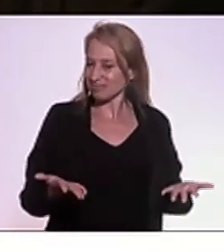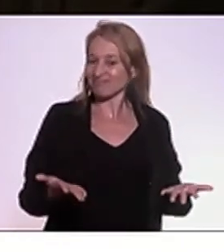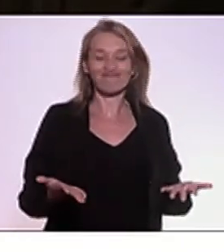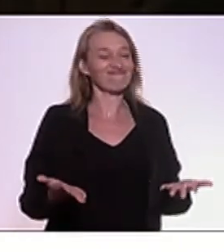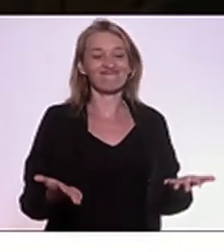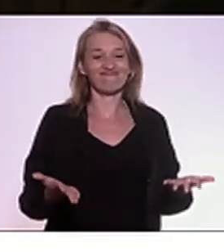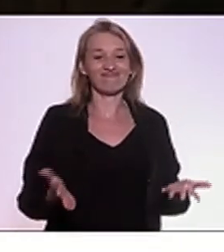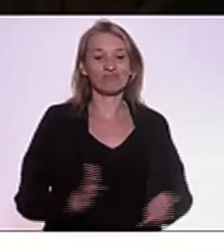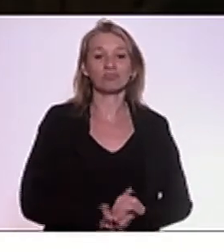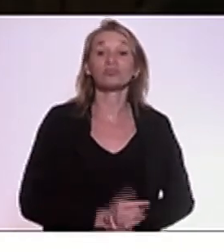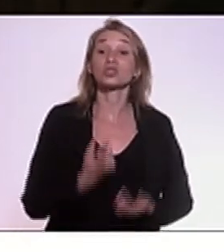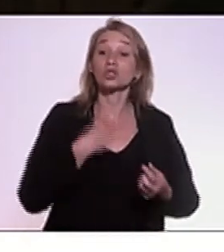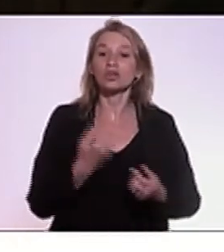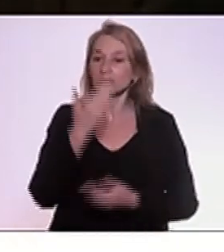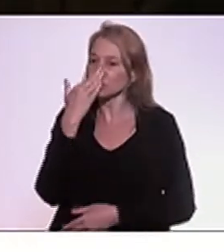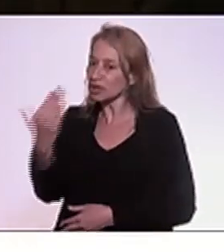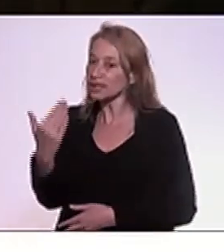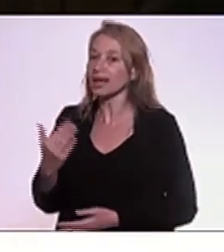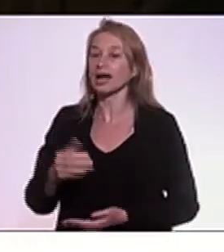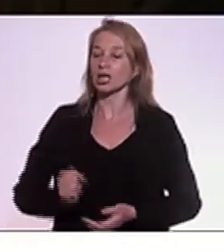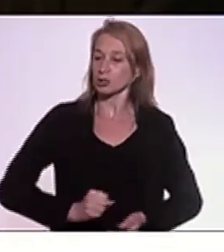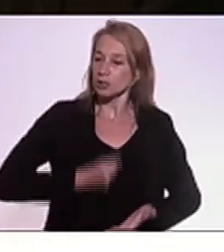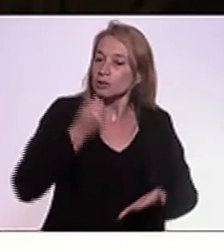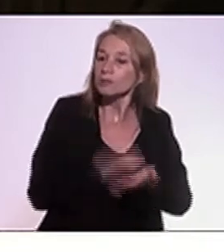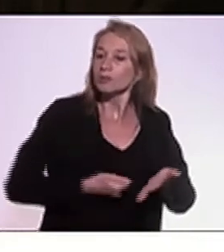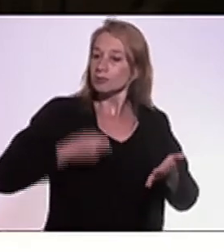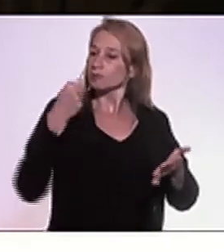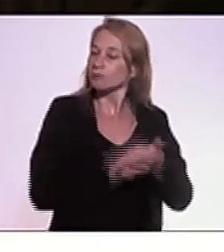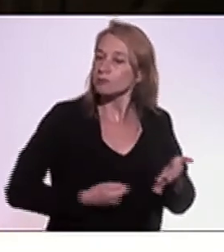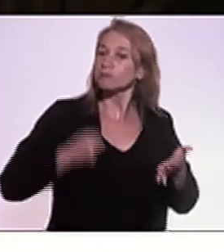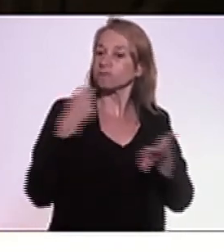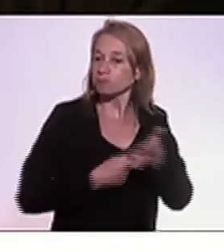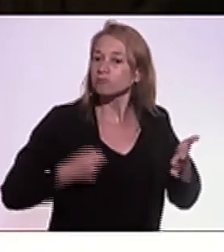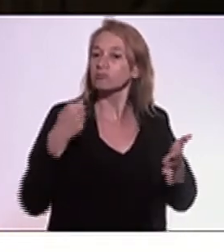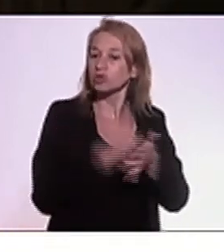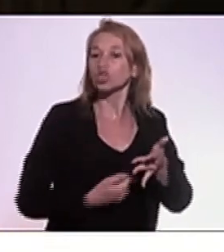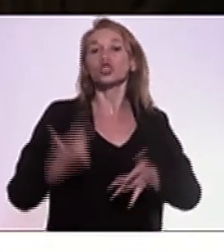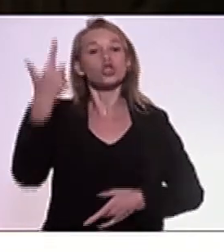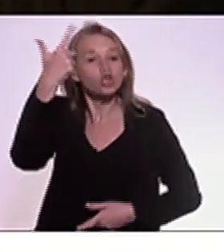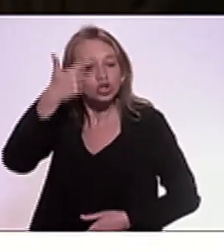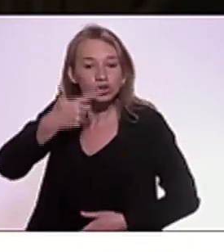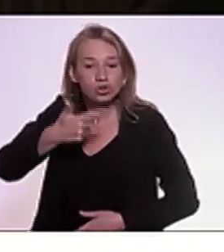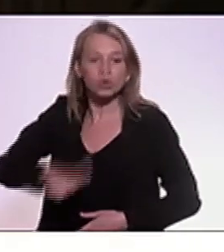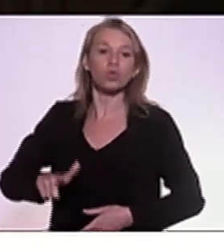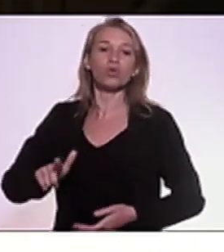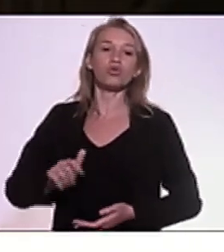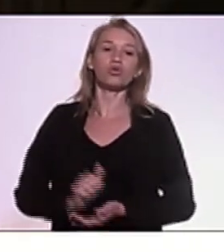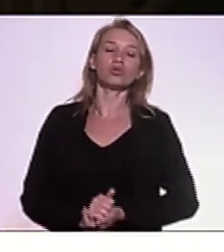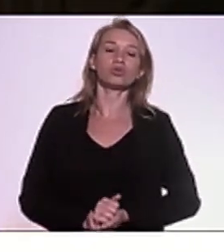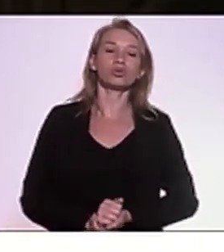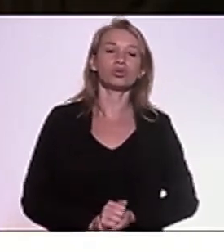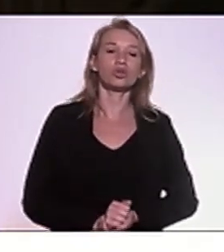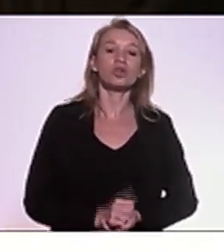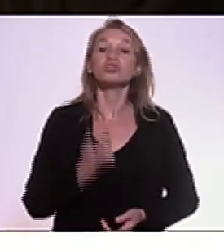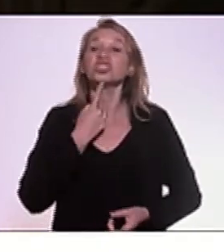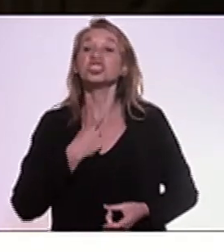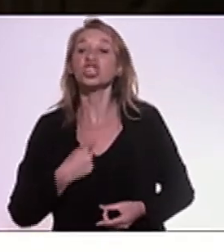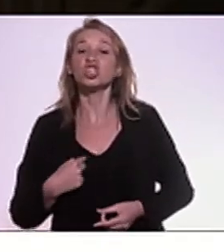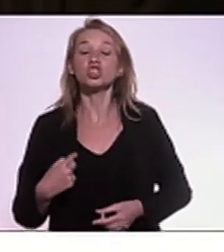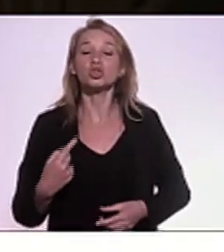denunciar, enfrentar e resistir a mais esta tentativa do governador de exercer um